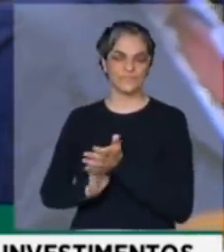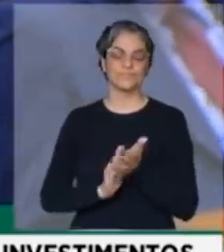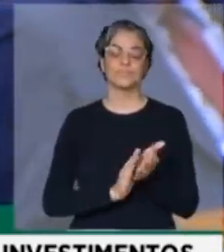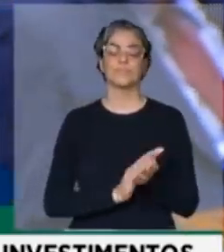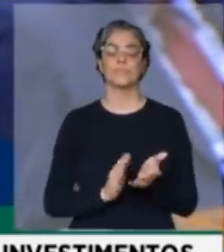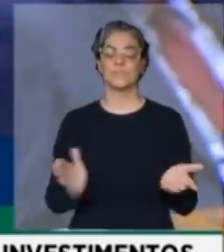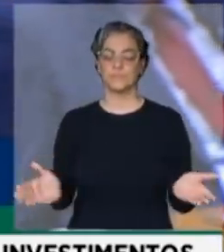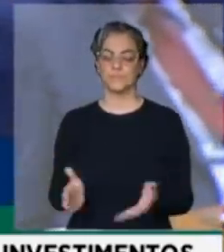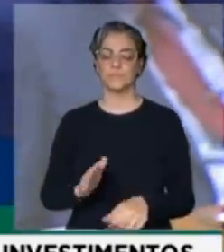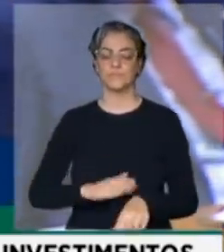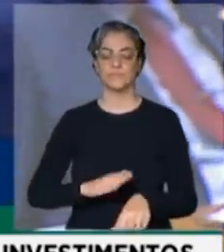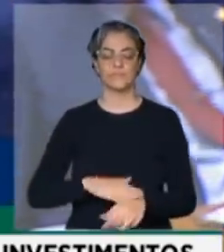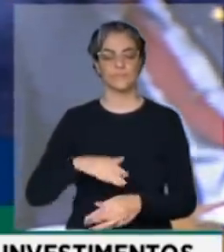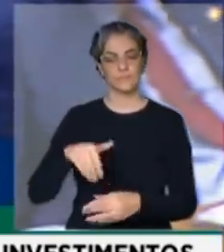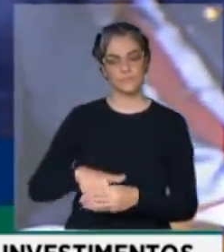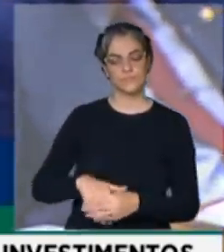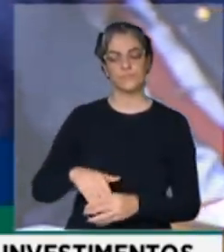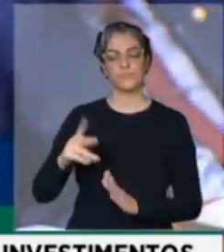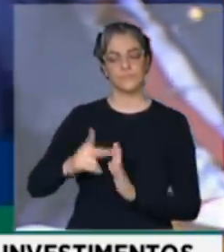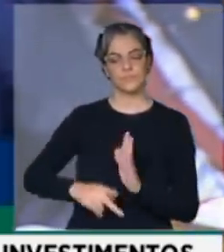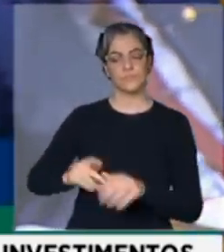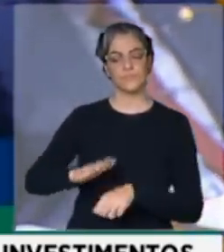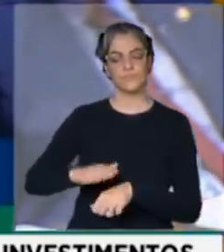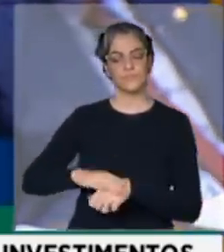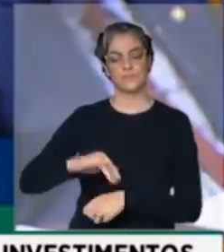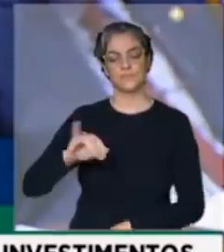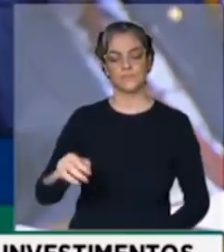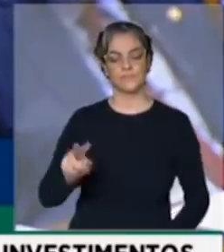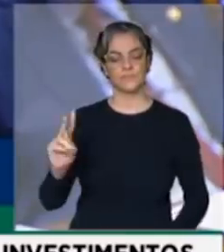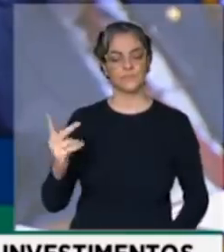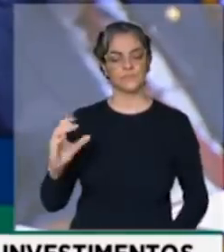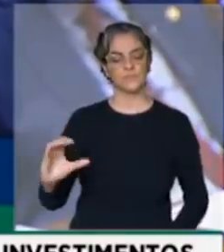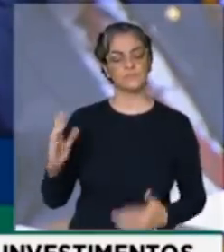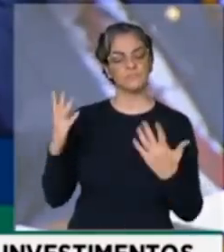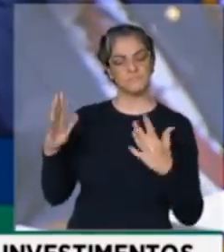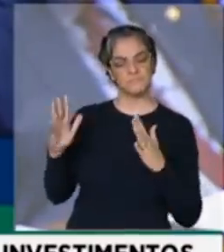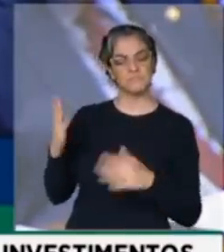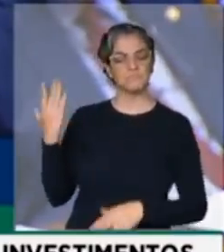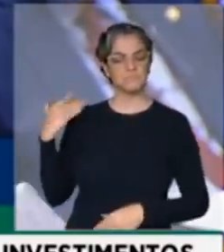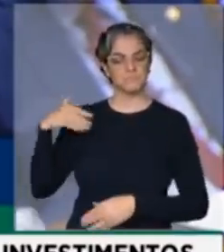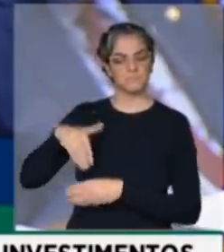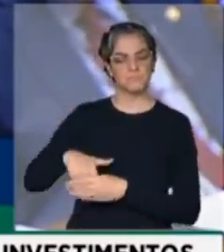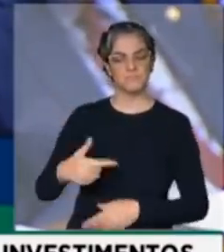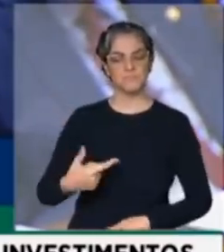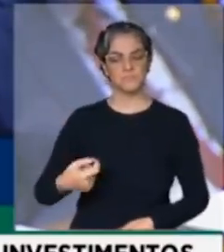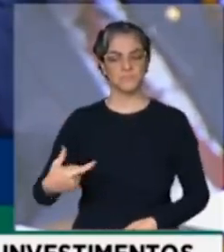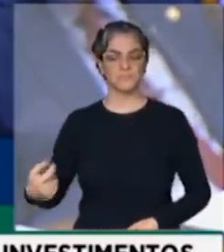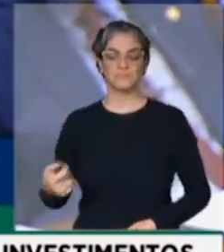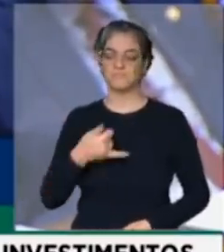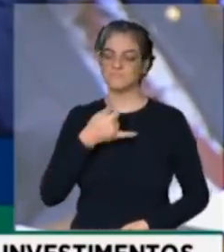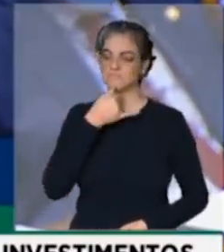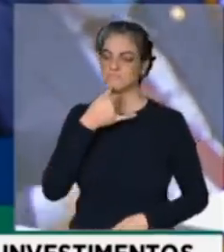ocasião que estamos votando um projeto do JHC, parabenizá-lo pela vitória, né, nessas eleições de 2020. A parte ruim que deixará de